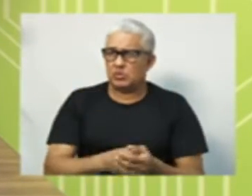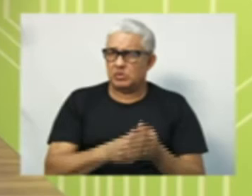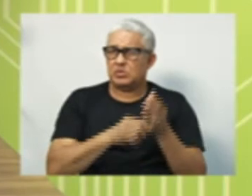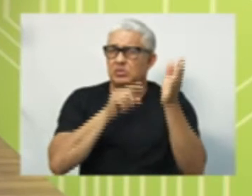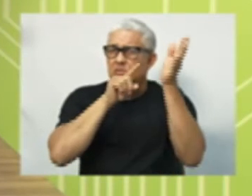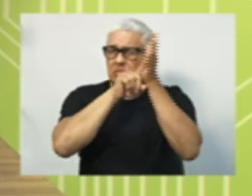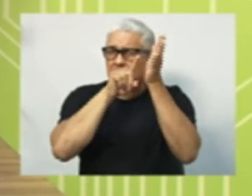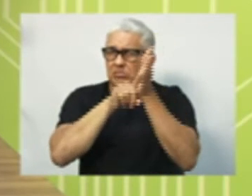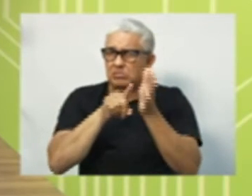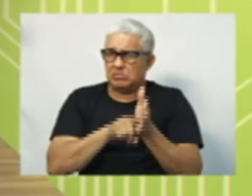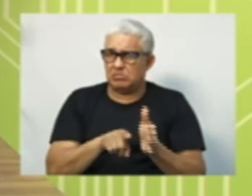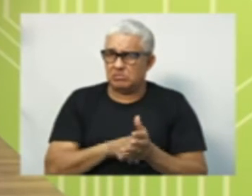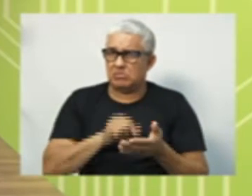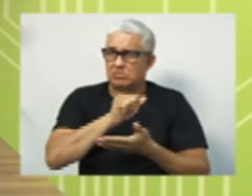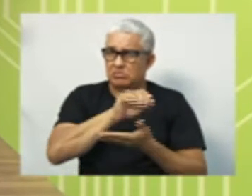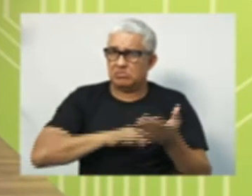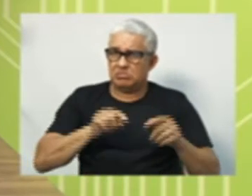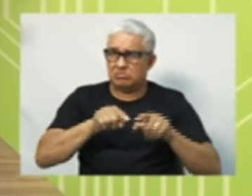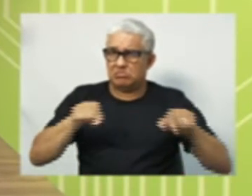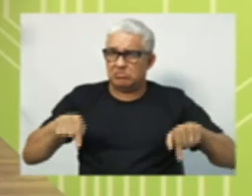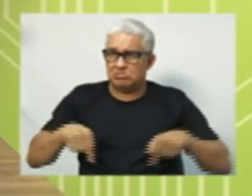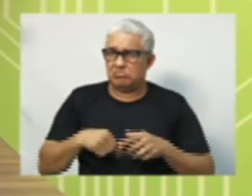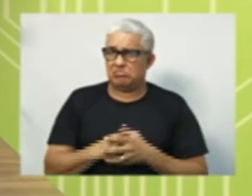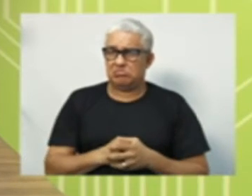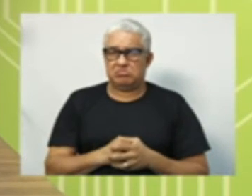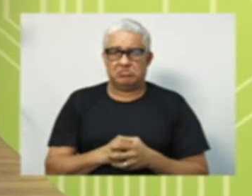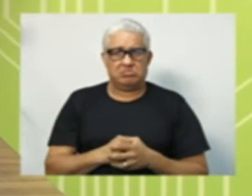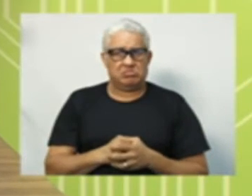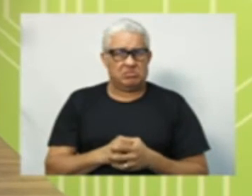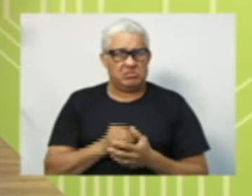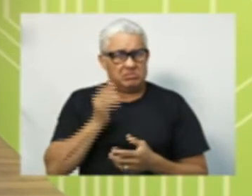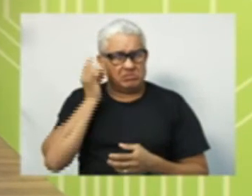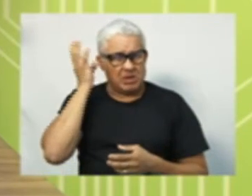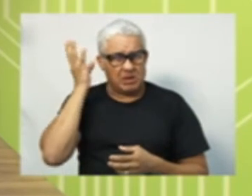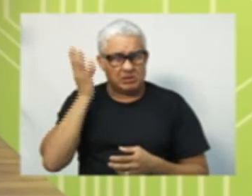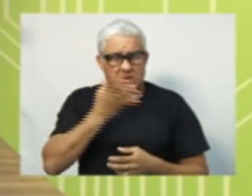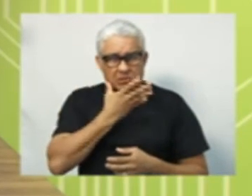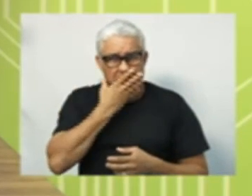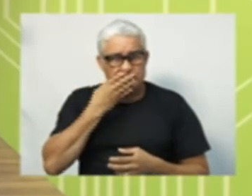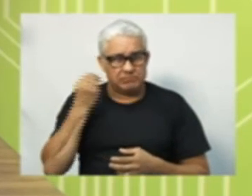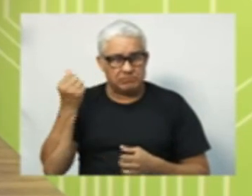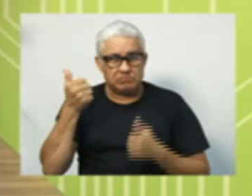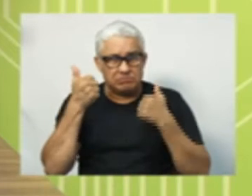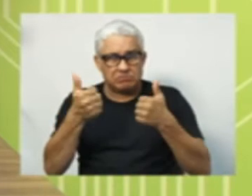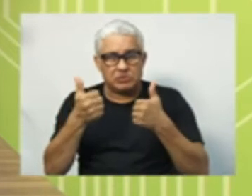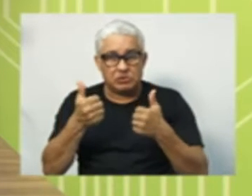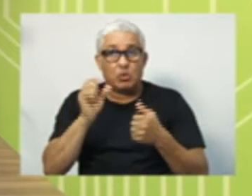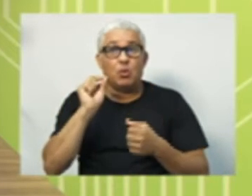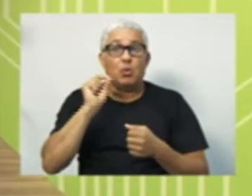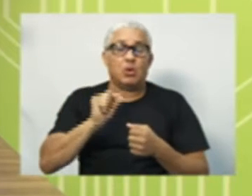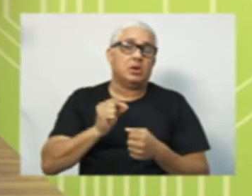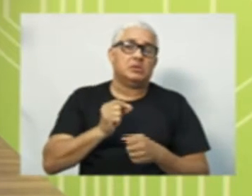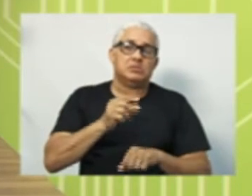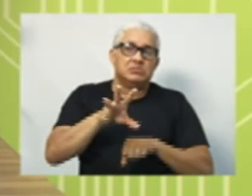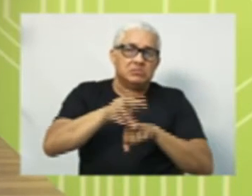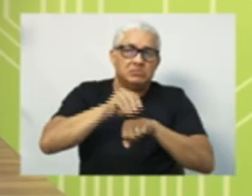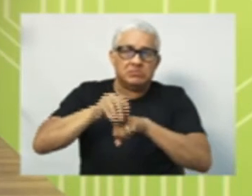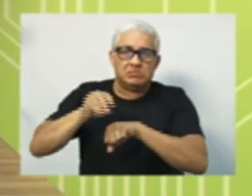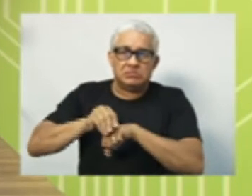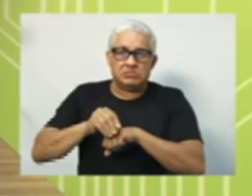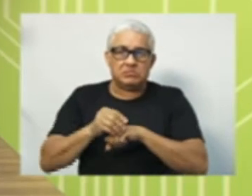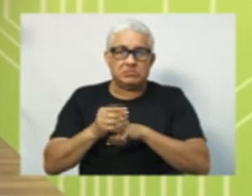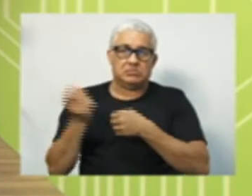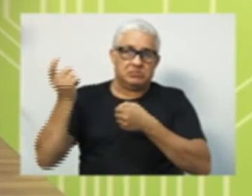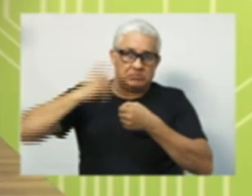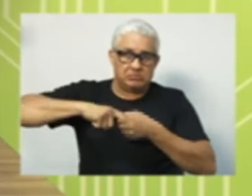né? Essa atividade de sala estava mel na chupeta. Foi só para a gente chegar um pouquinho ali o conhecimento. Vamos